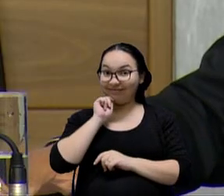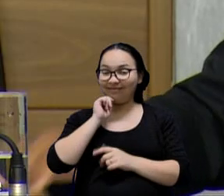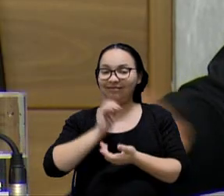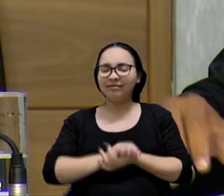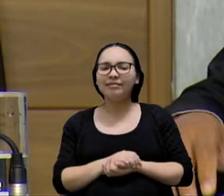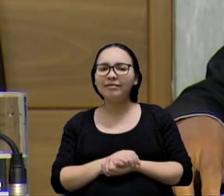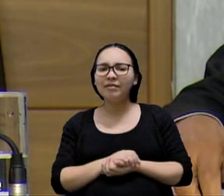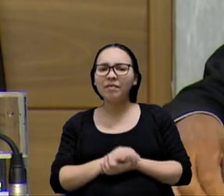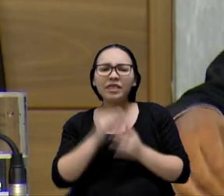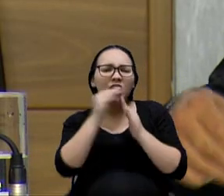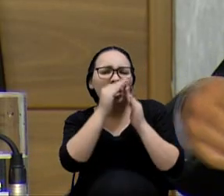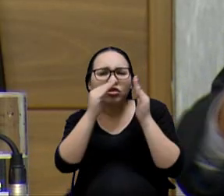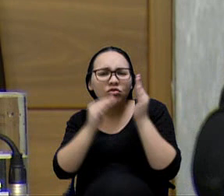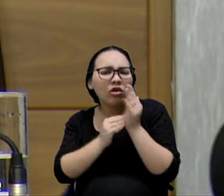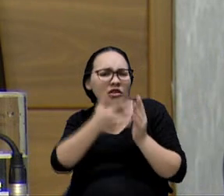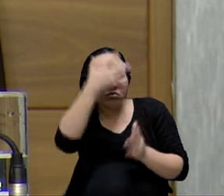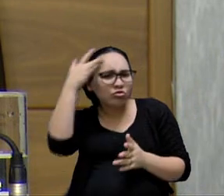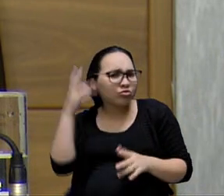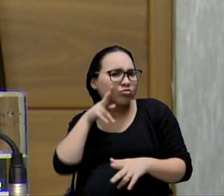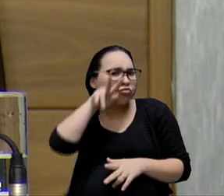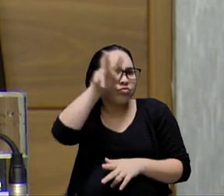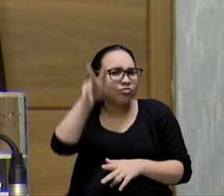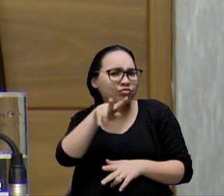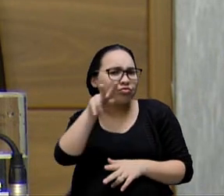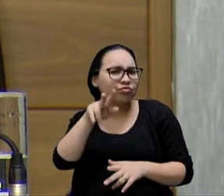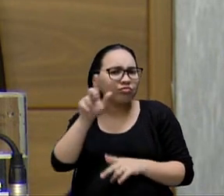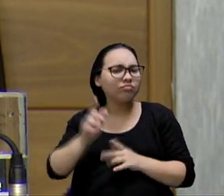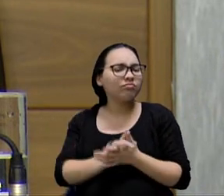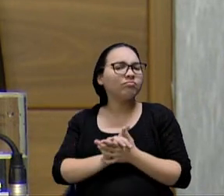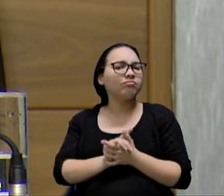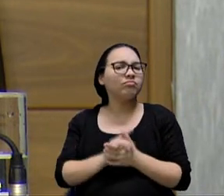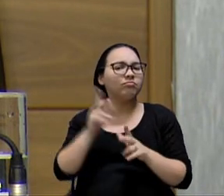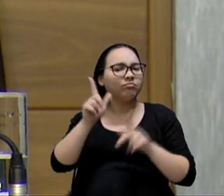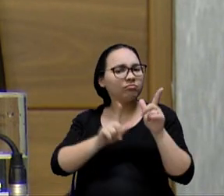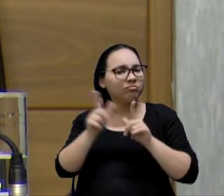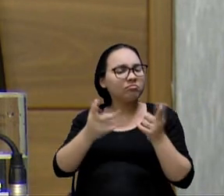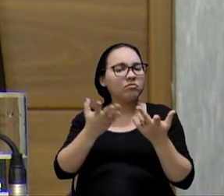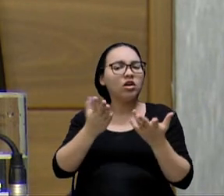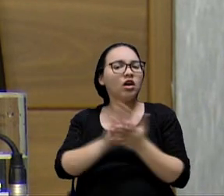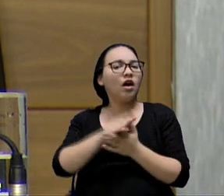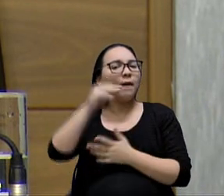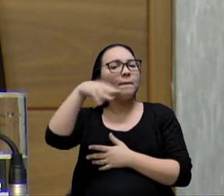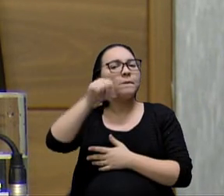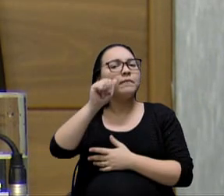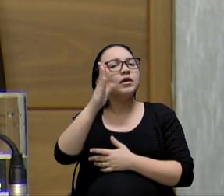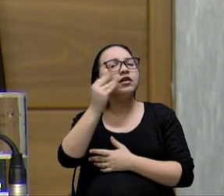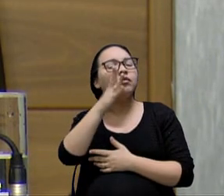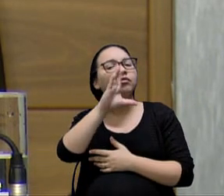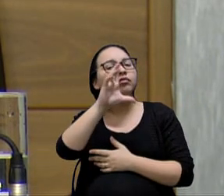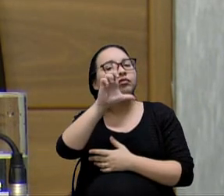e todos que nos acompanham de uma maneira muito especial, Dona Maria Clara, parabéns,